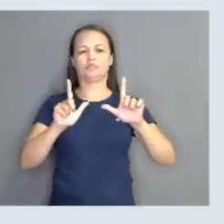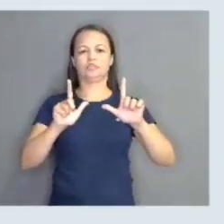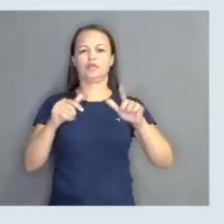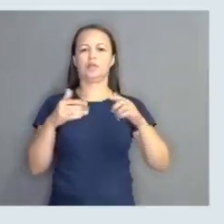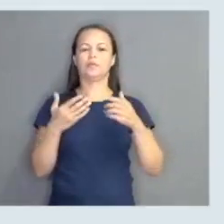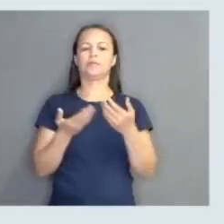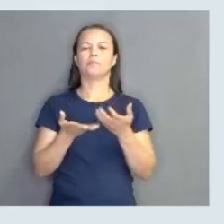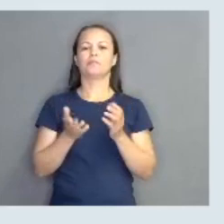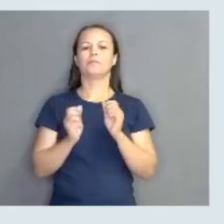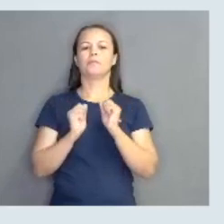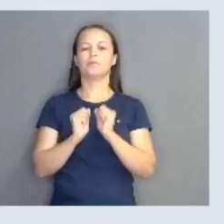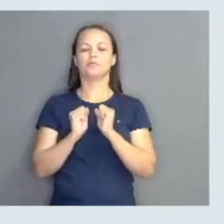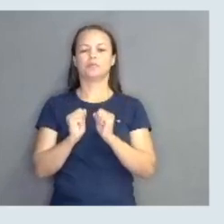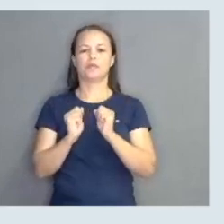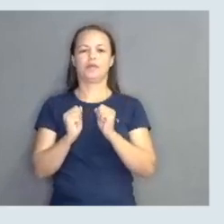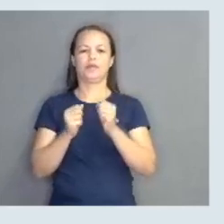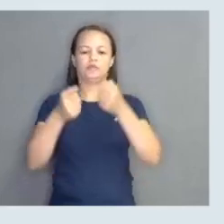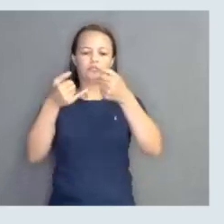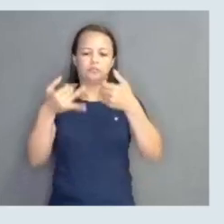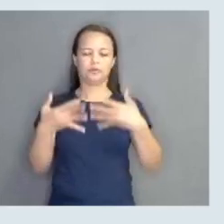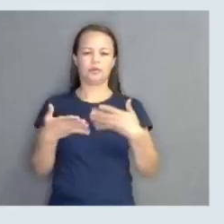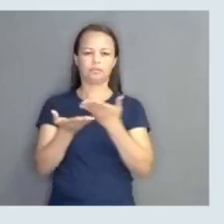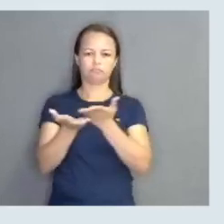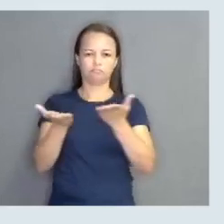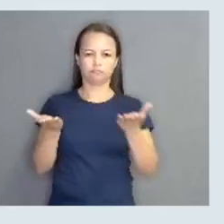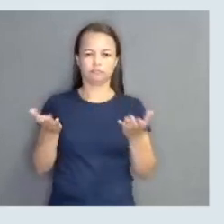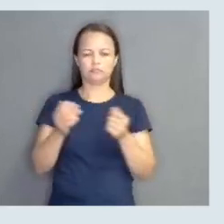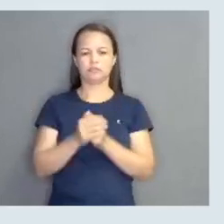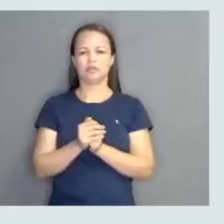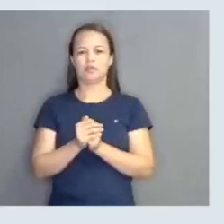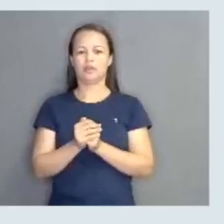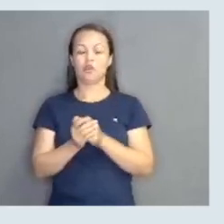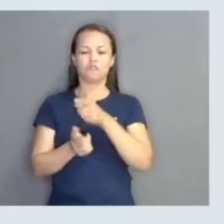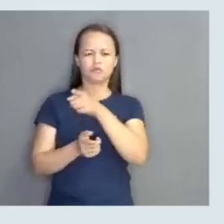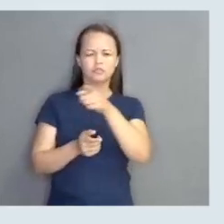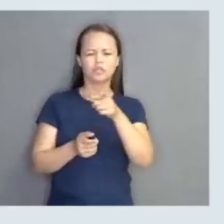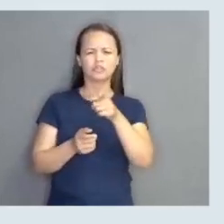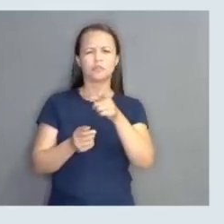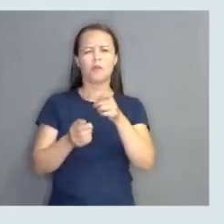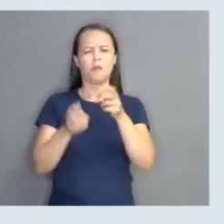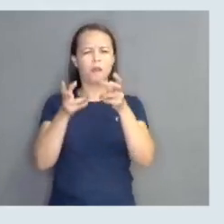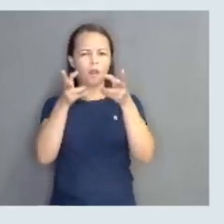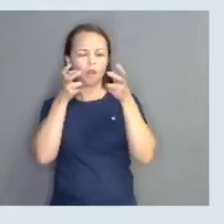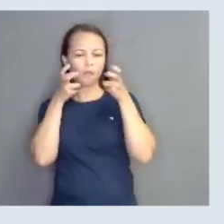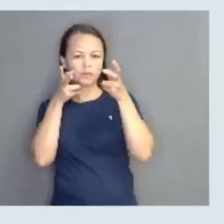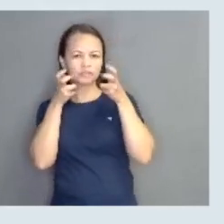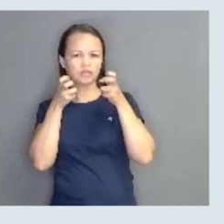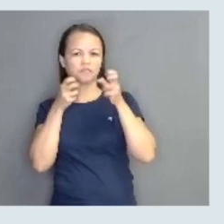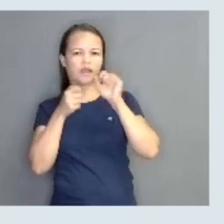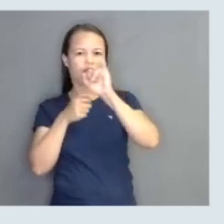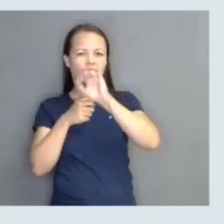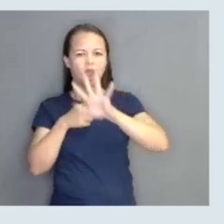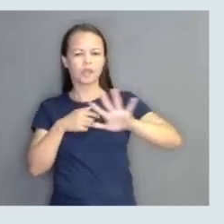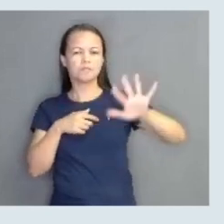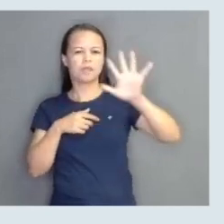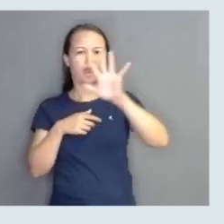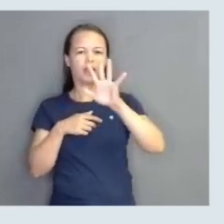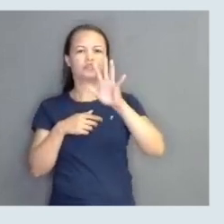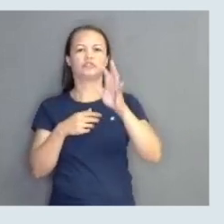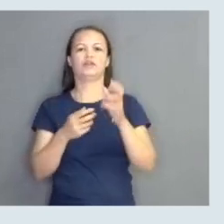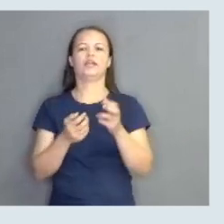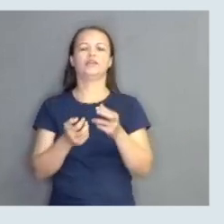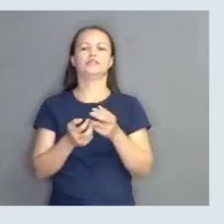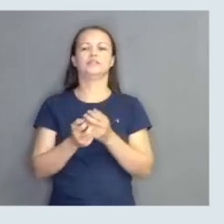poder explicar para vocês. Vocês podem observar que nessa imagem é uma imagem da Grécia Antiga, chamada